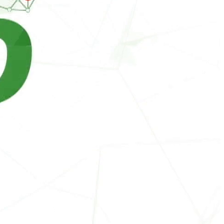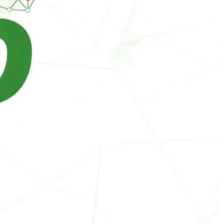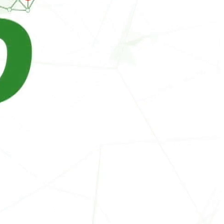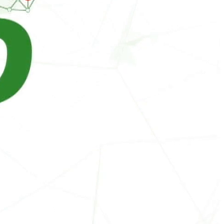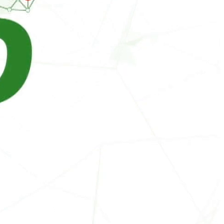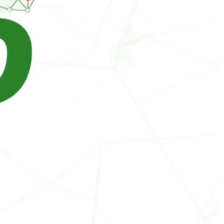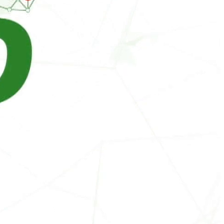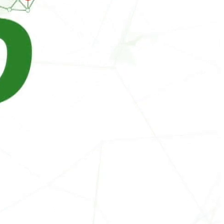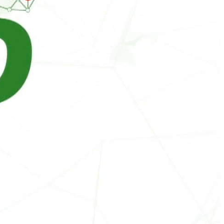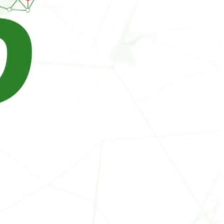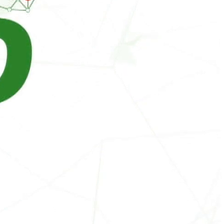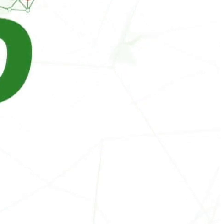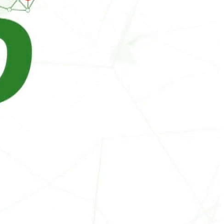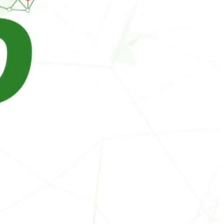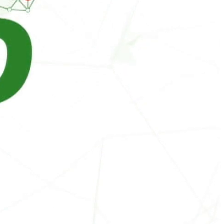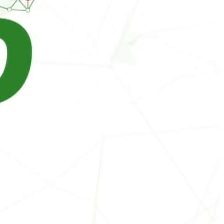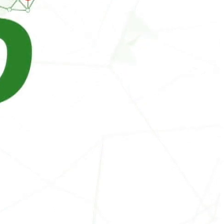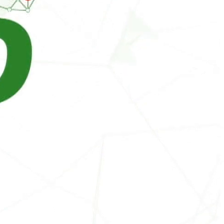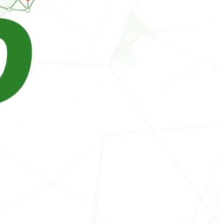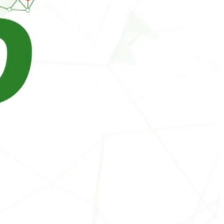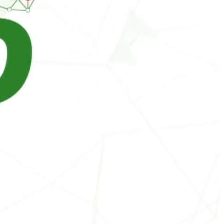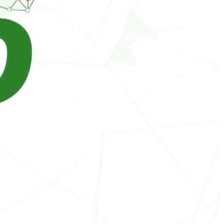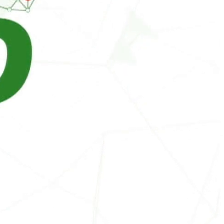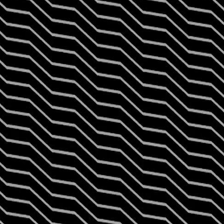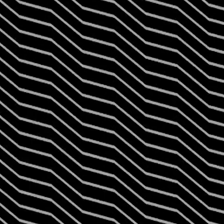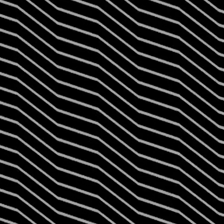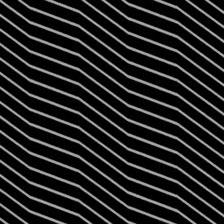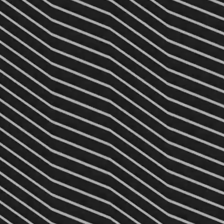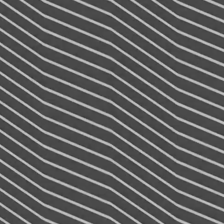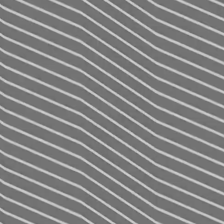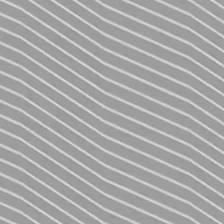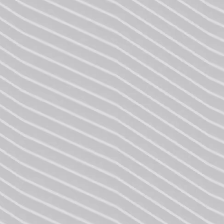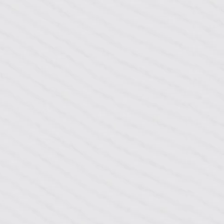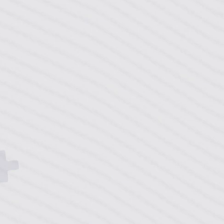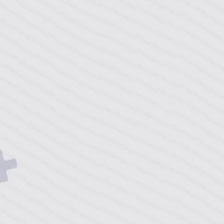Educação à distância, mudando realidades.